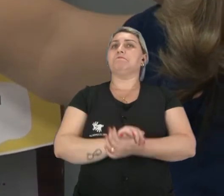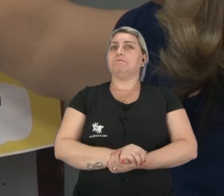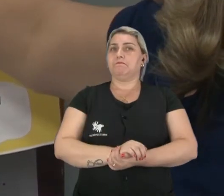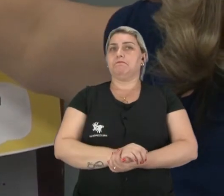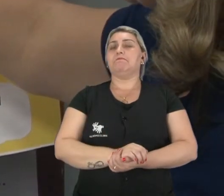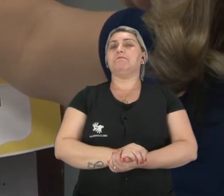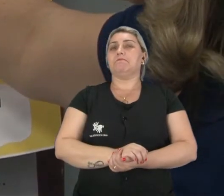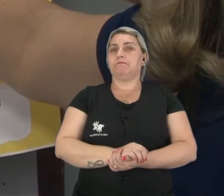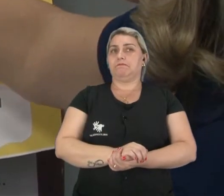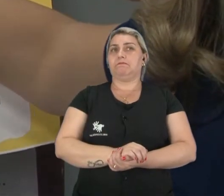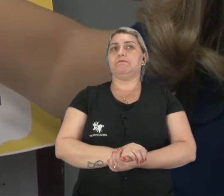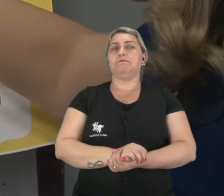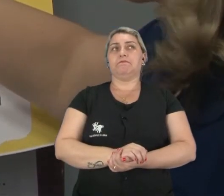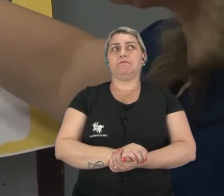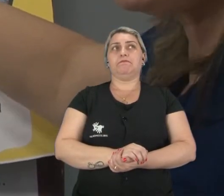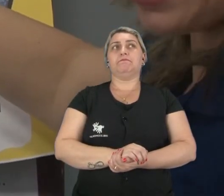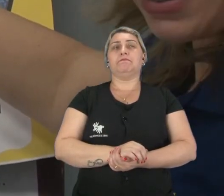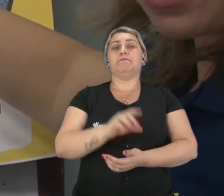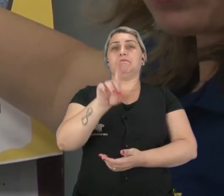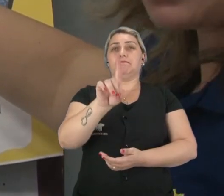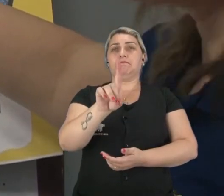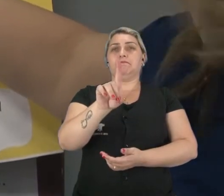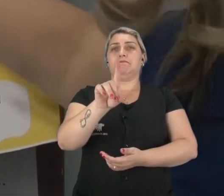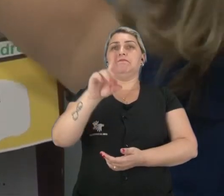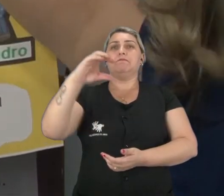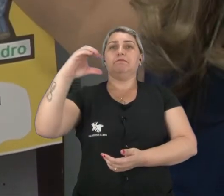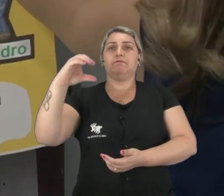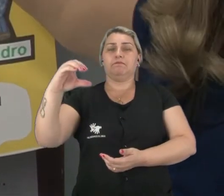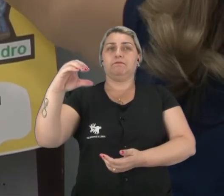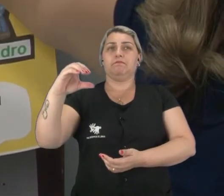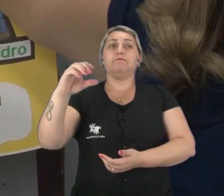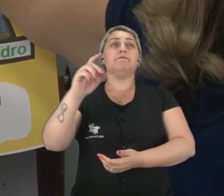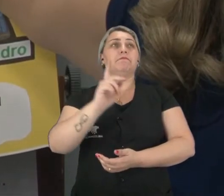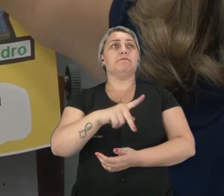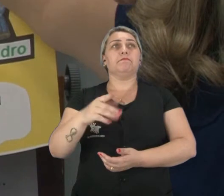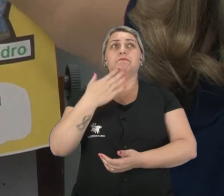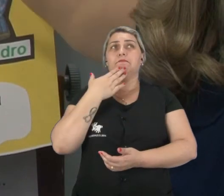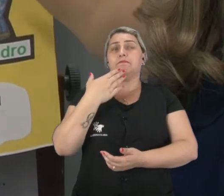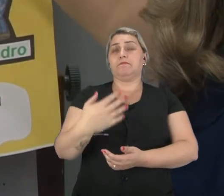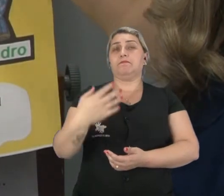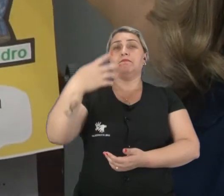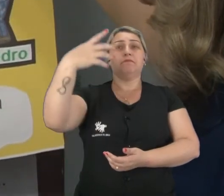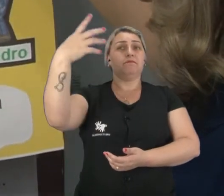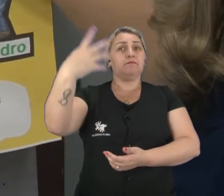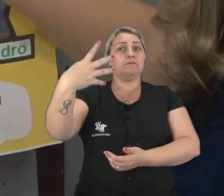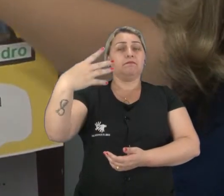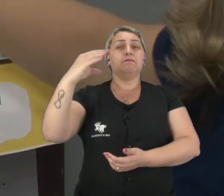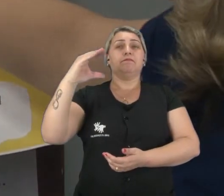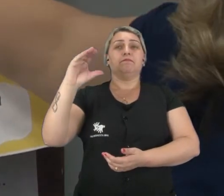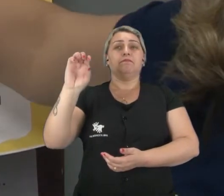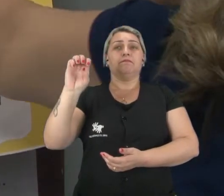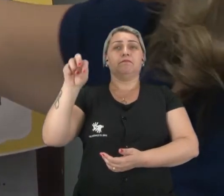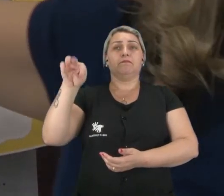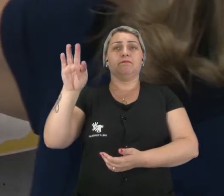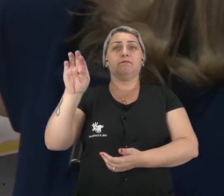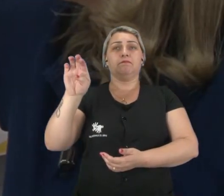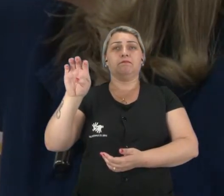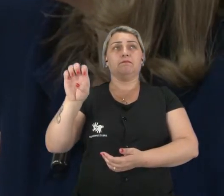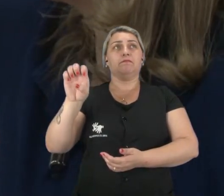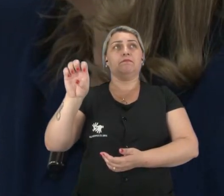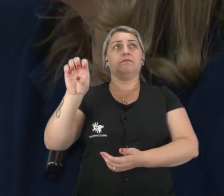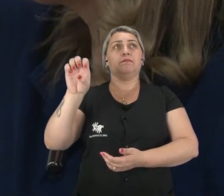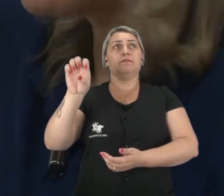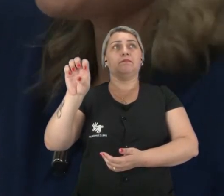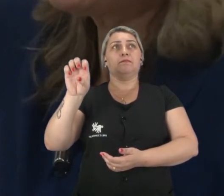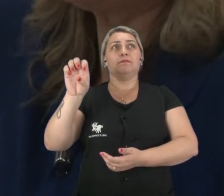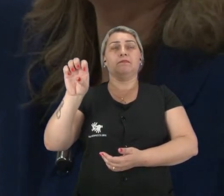0,04, né? Décimos, centésimos. E a professora tinha pedido 4 centésimos. Se